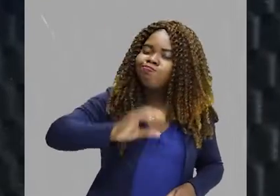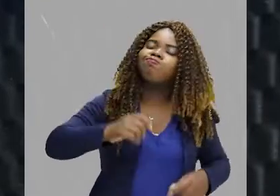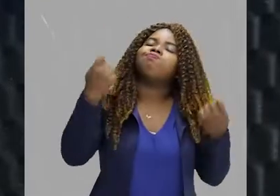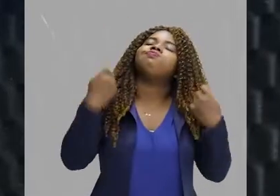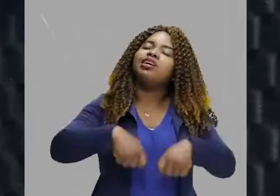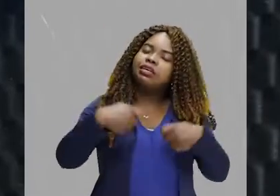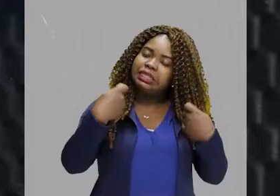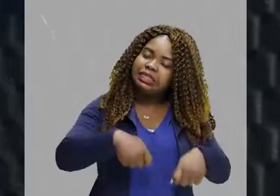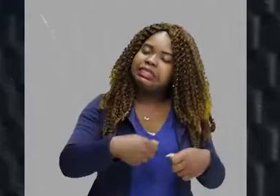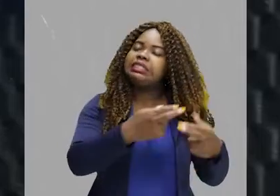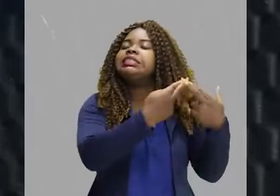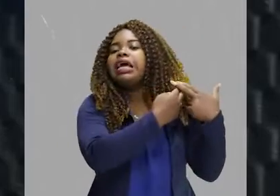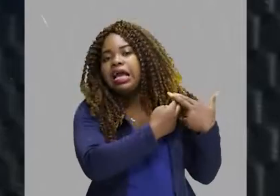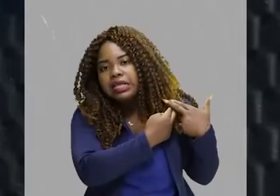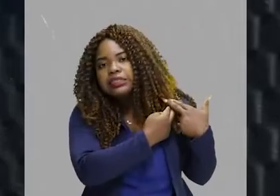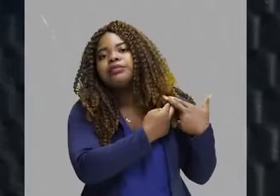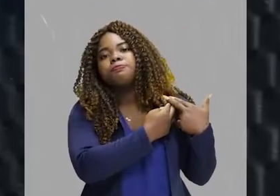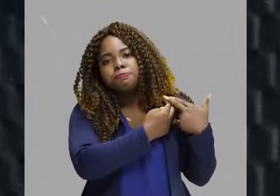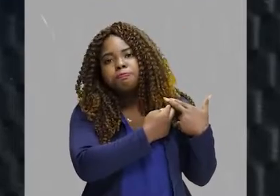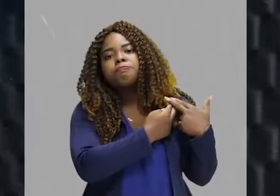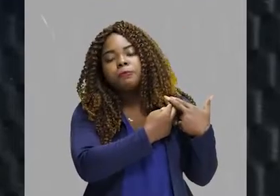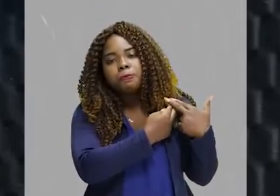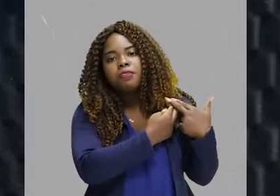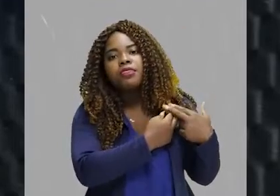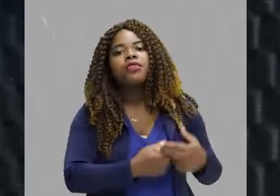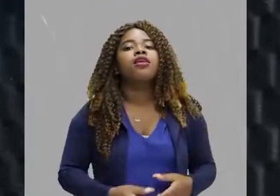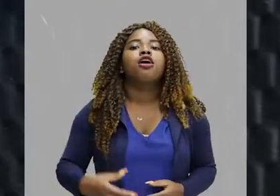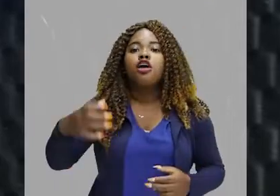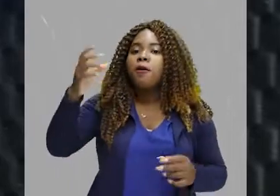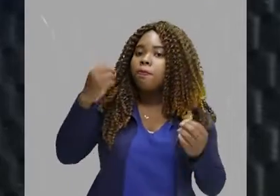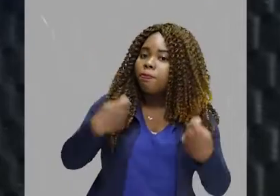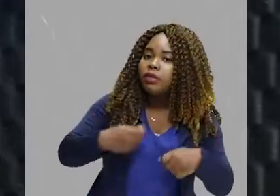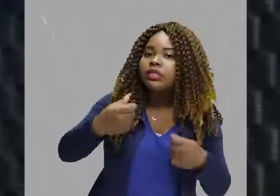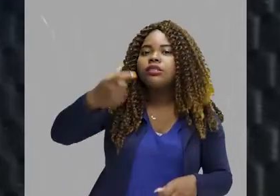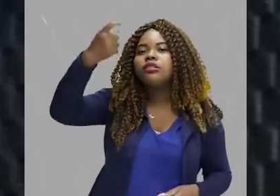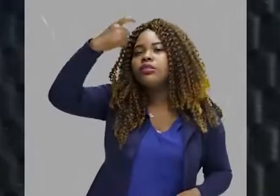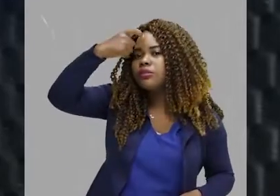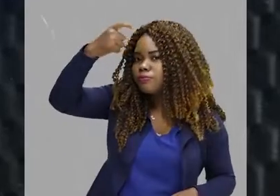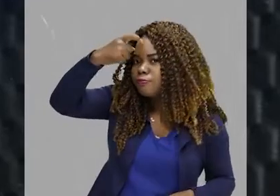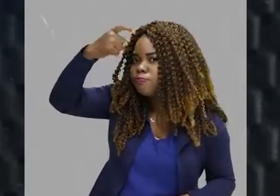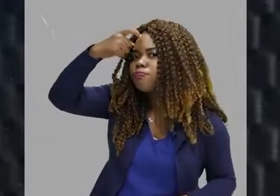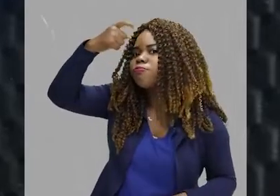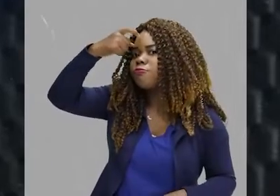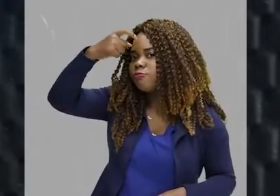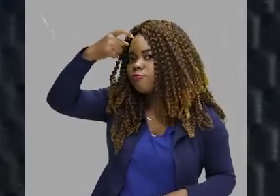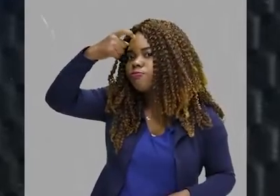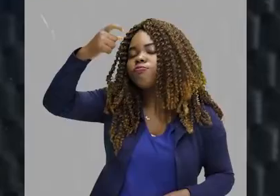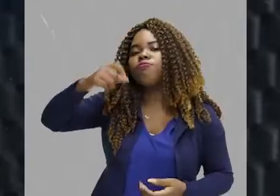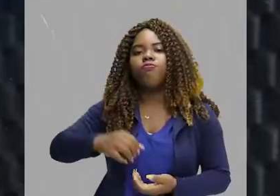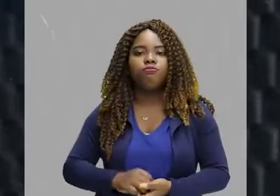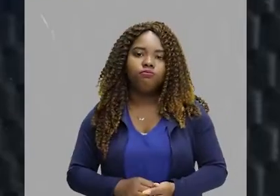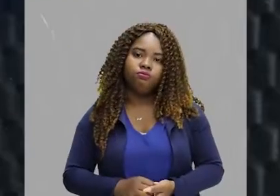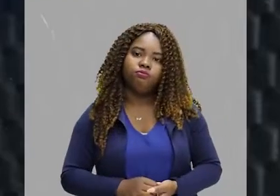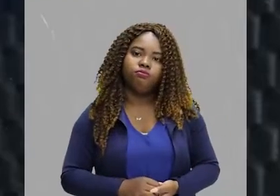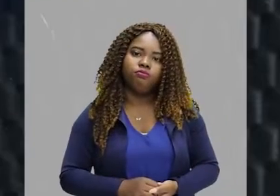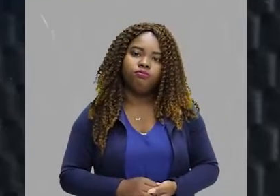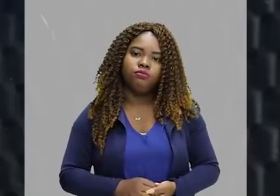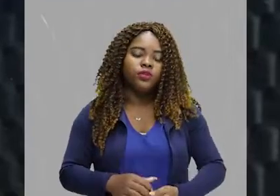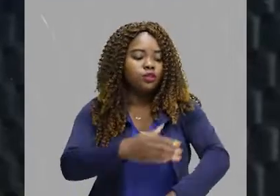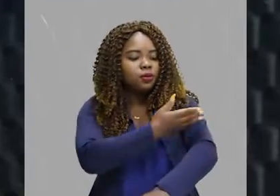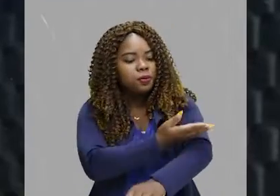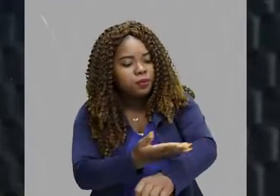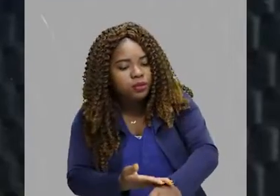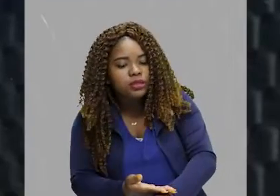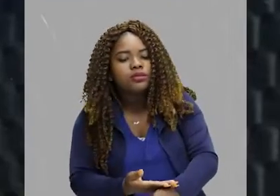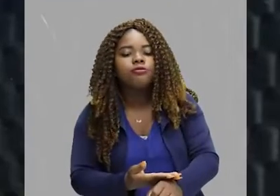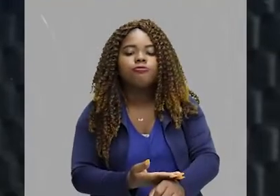se responsabilizar, precisa avaliar nossos hábitos, nossas atitudes, nosso comportamento perante o